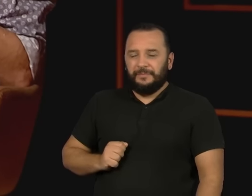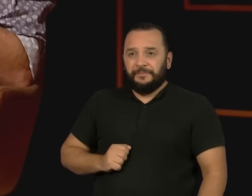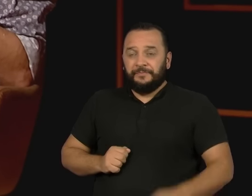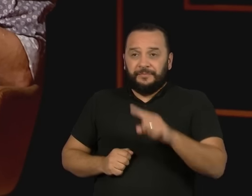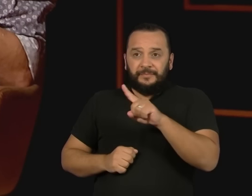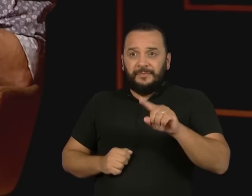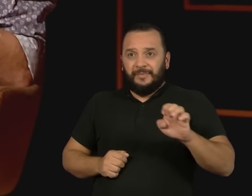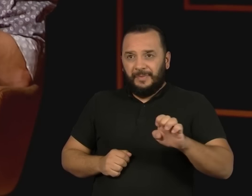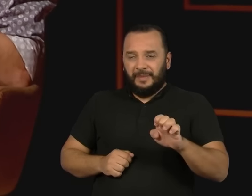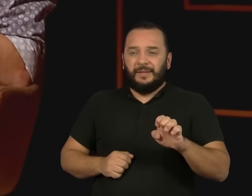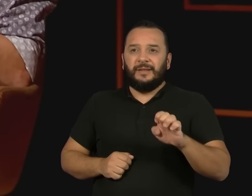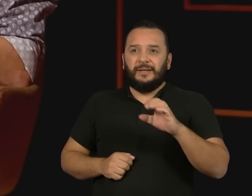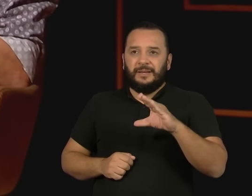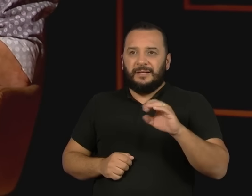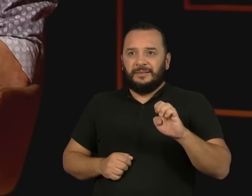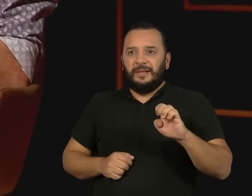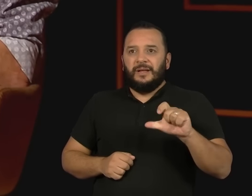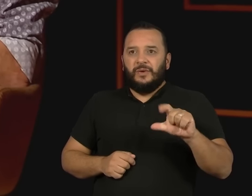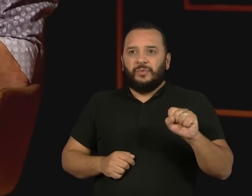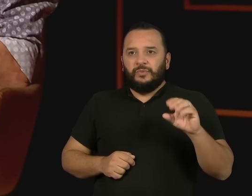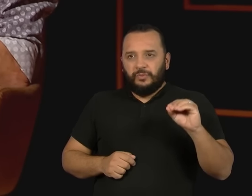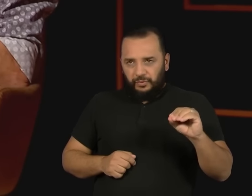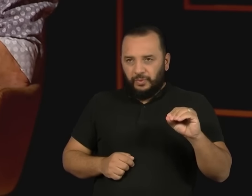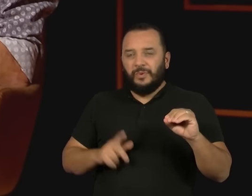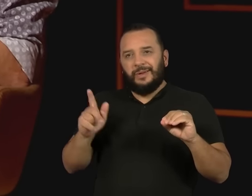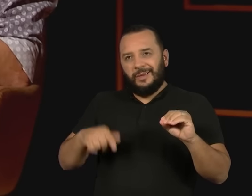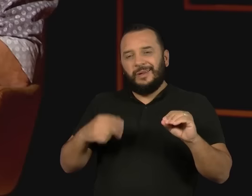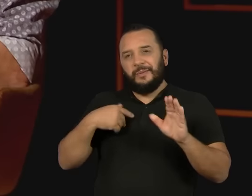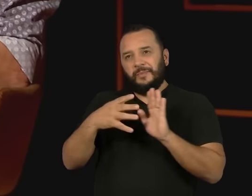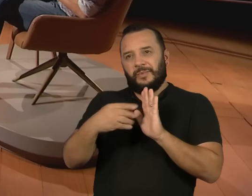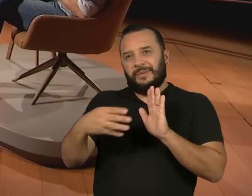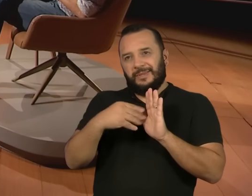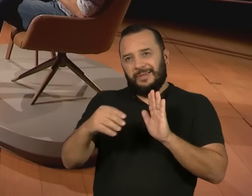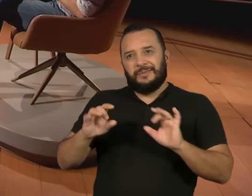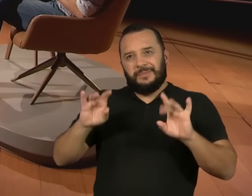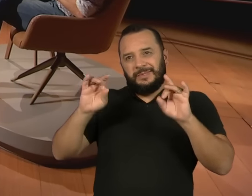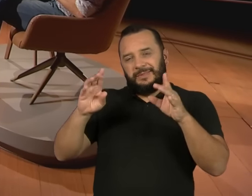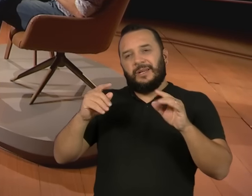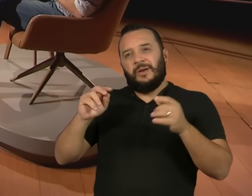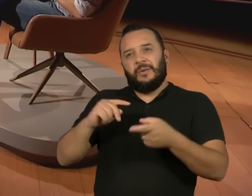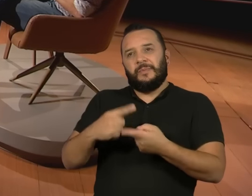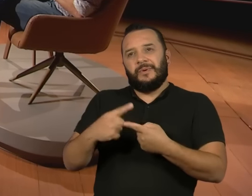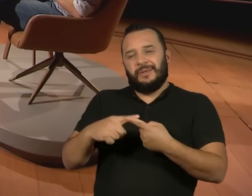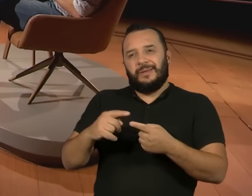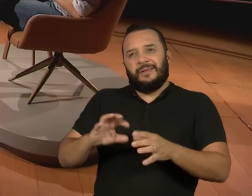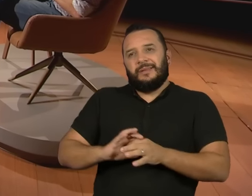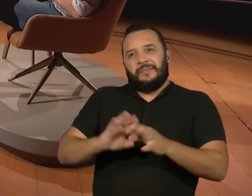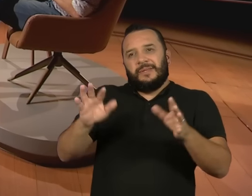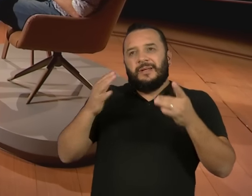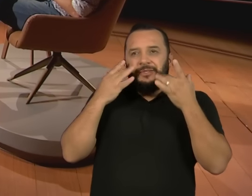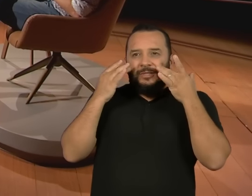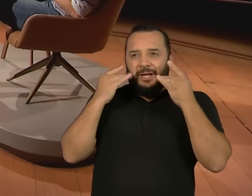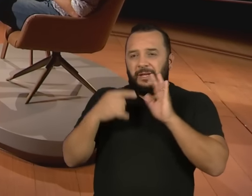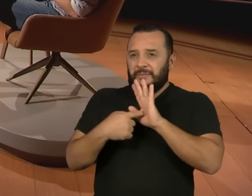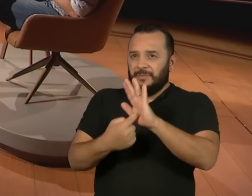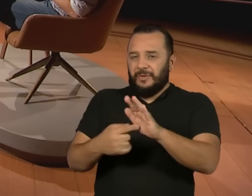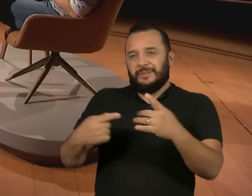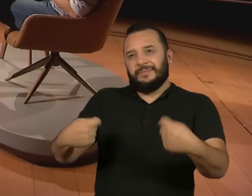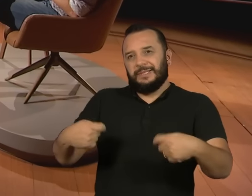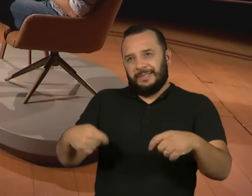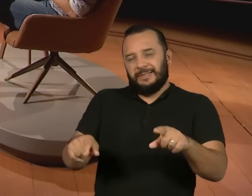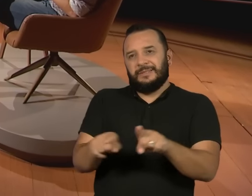é uma das referências mais especiais no sentido da liberdade que o teatro traz, né? E que o teatro precisa